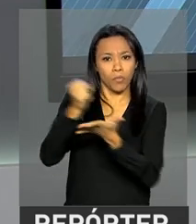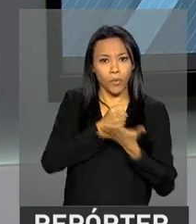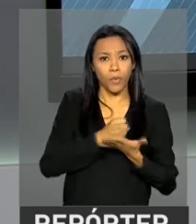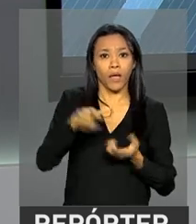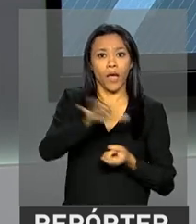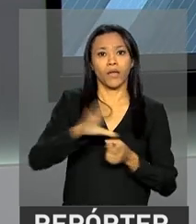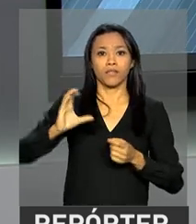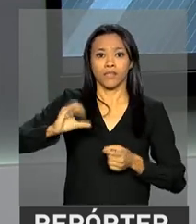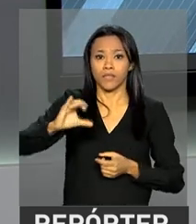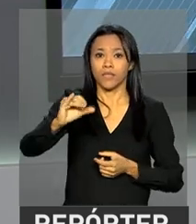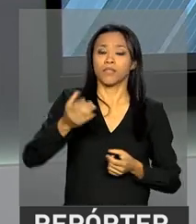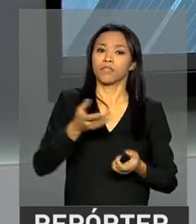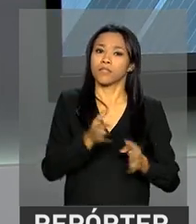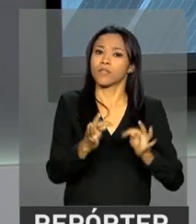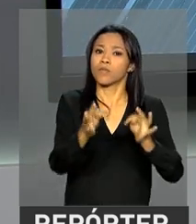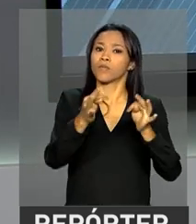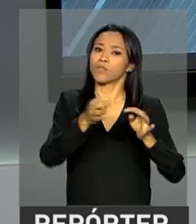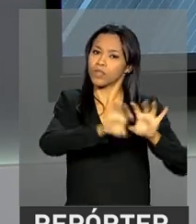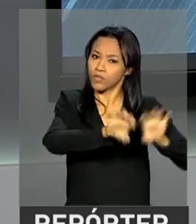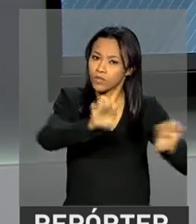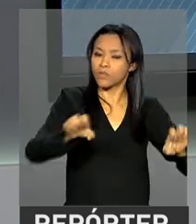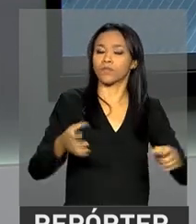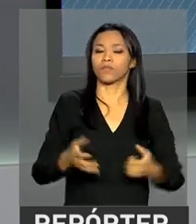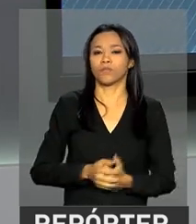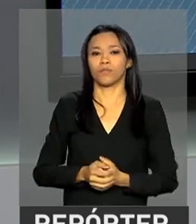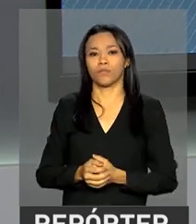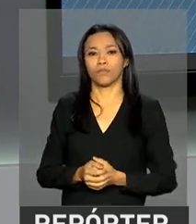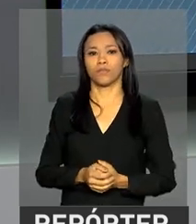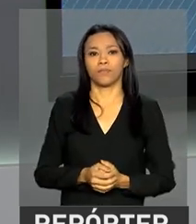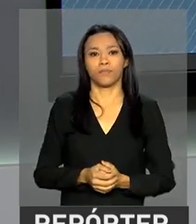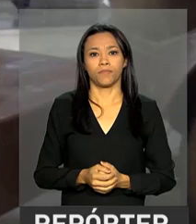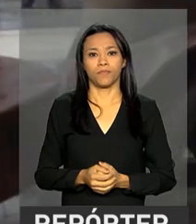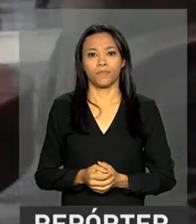como ciência, tecnologia e infraestrutura.